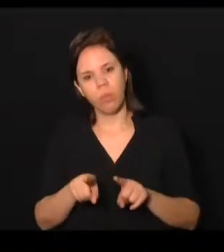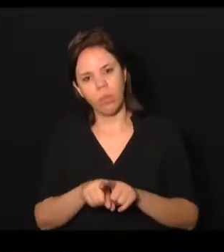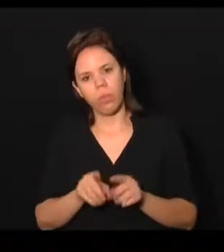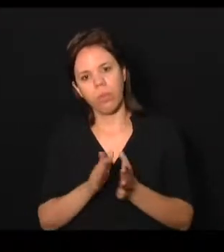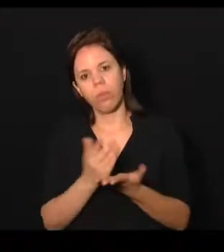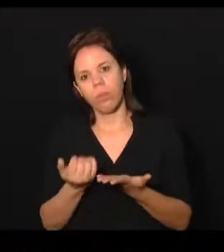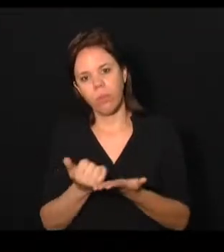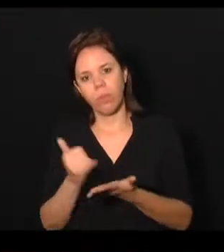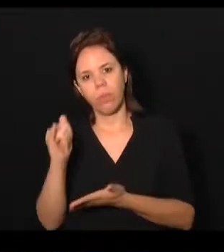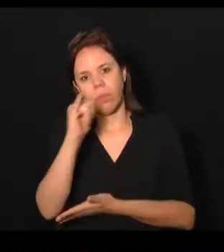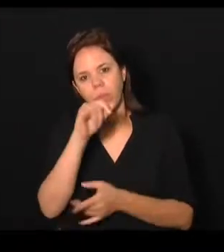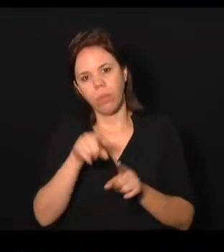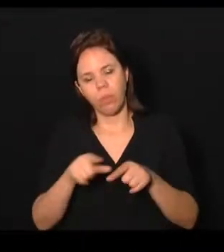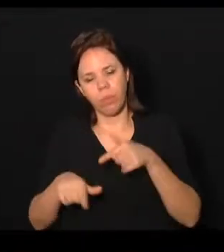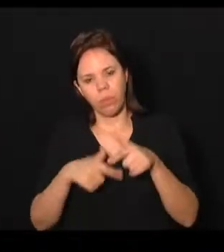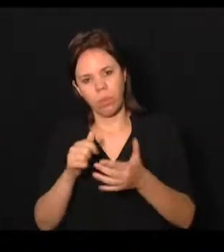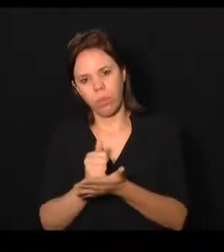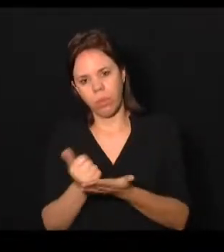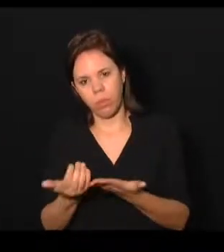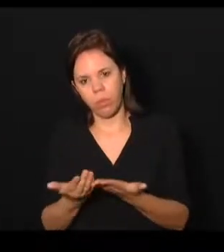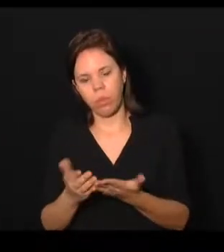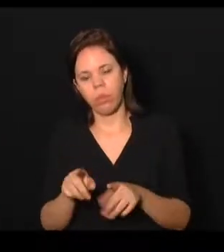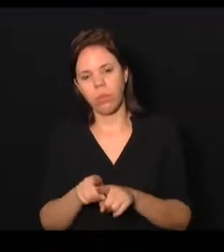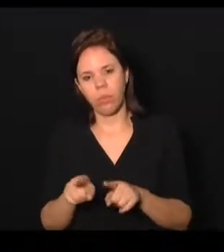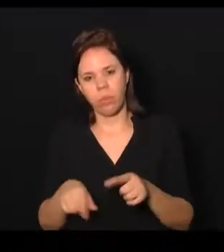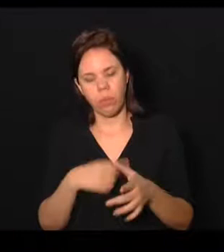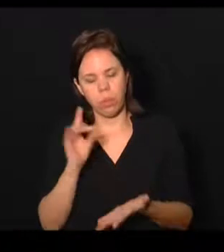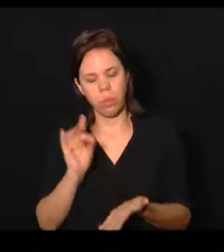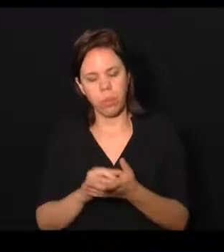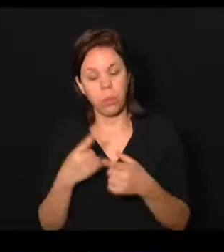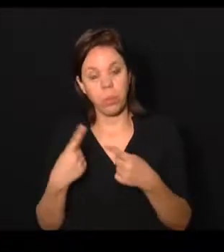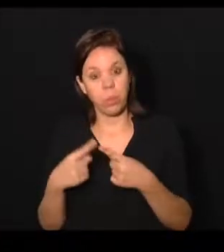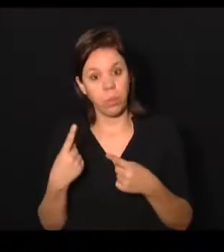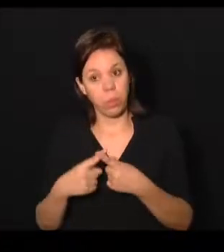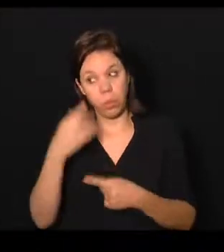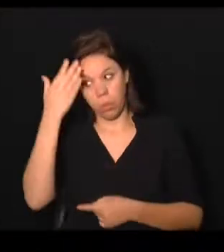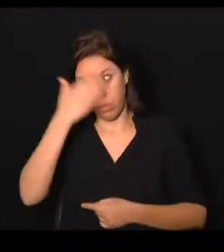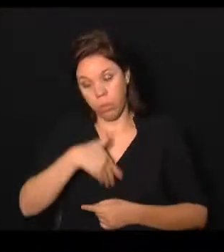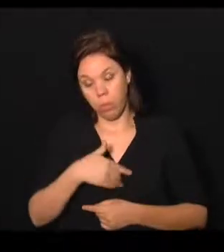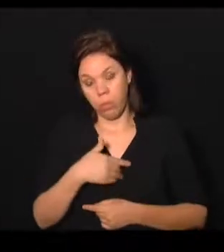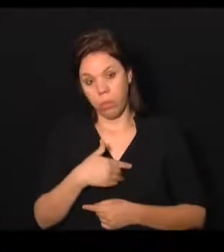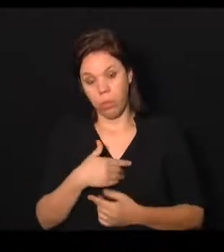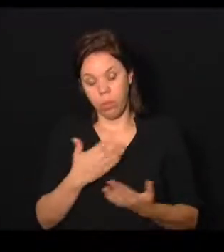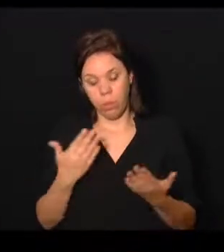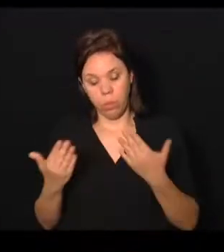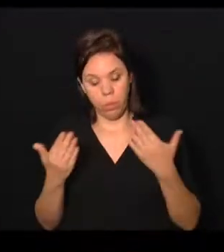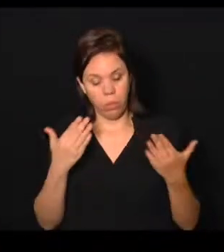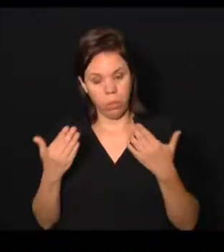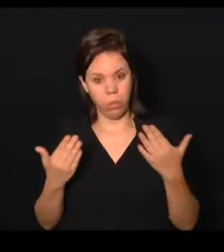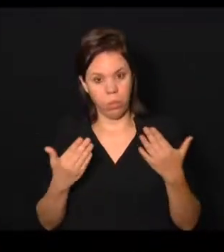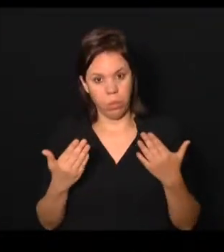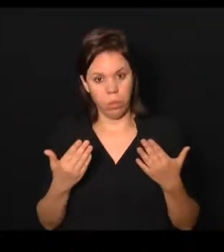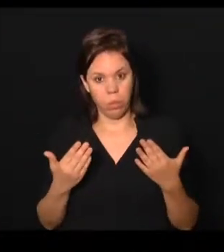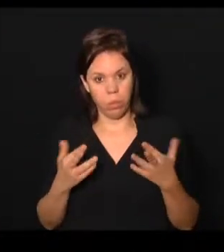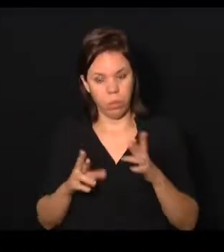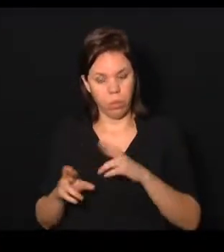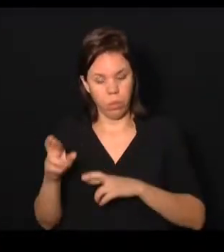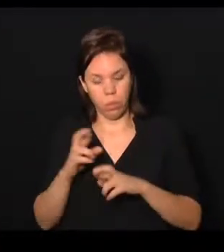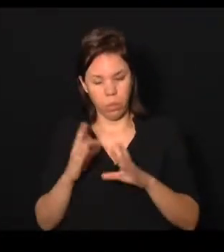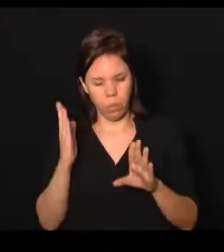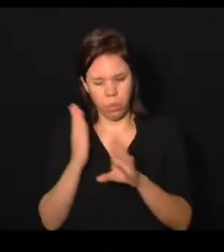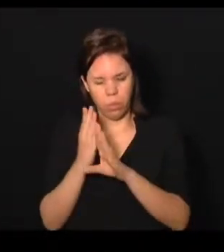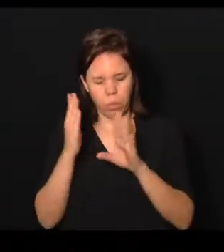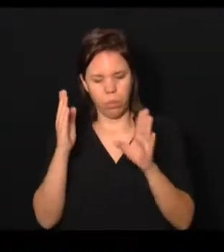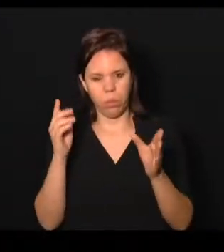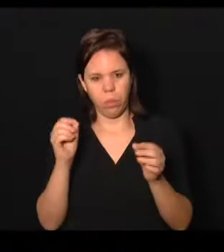passaporte, carteira de trabalho. Por que tem que ser um documento oficial com foto? É necessário que a gente tenha rastreabilidade no